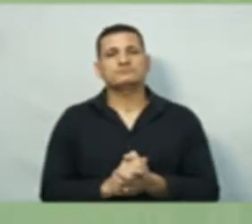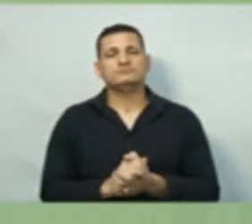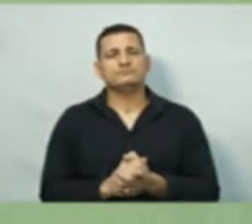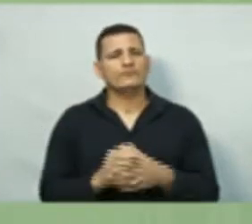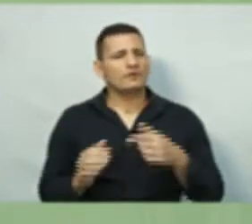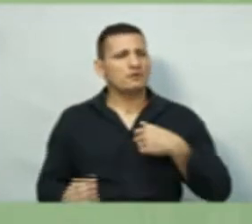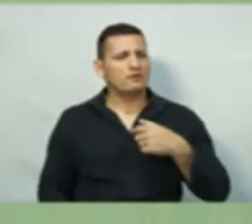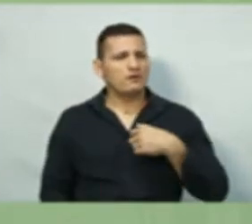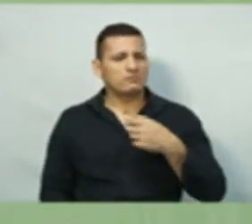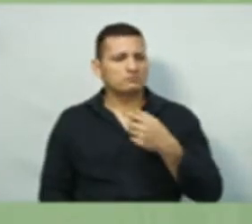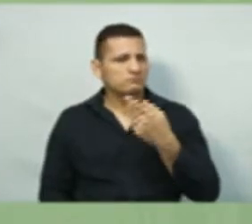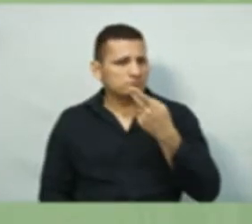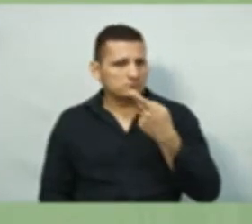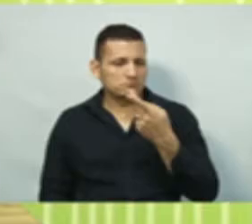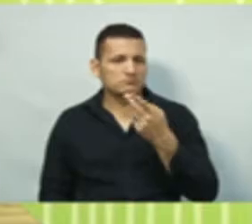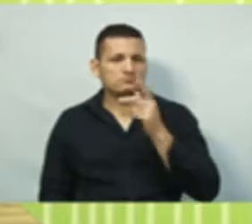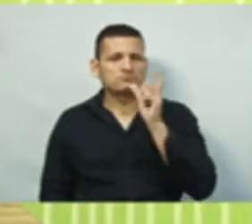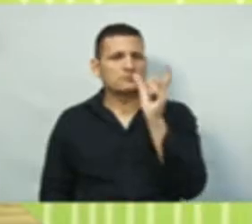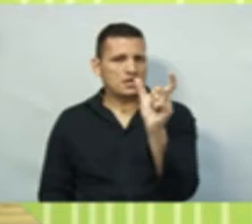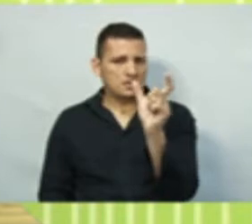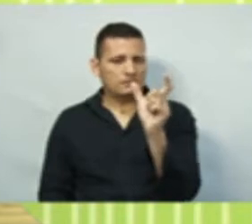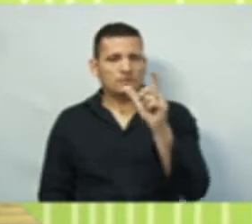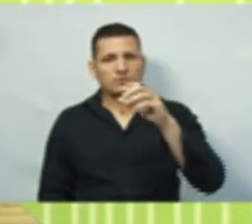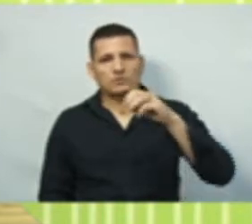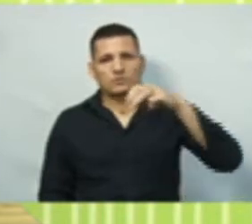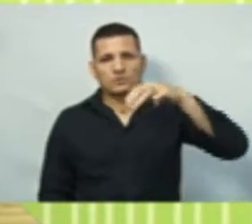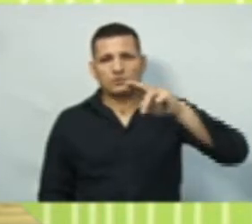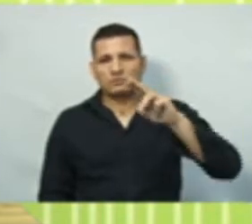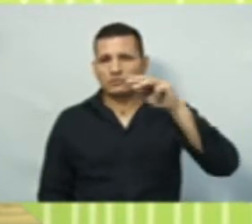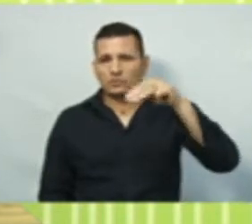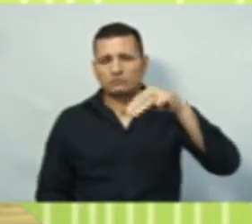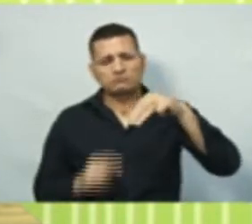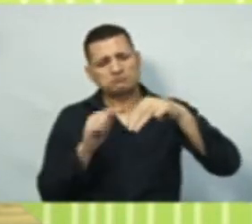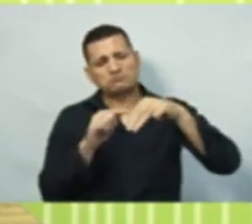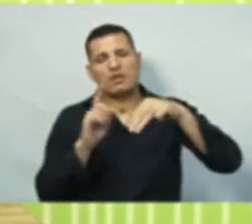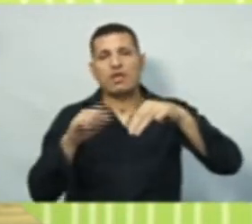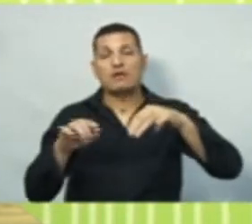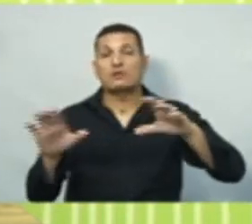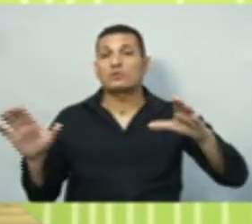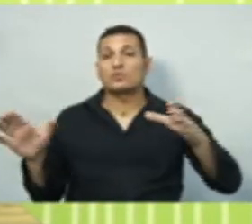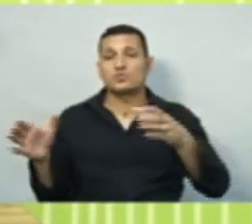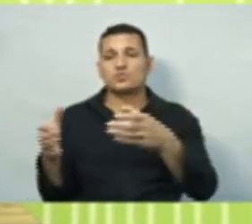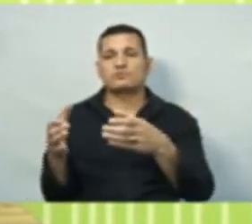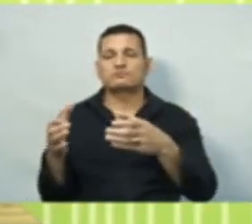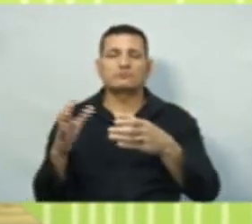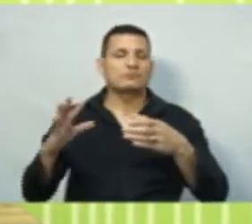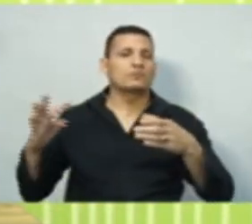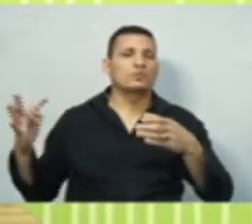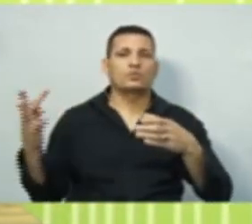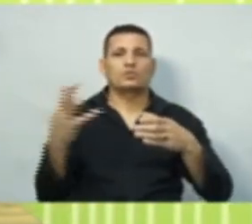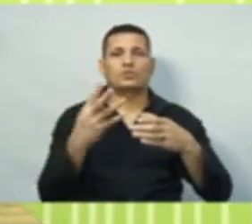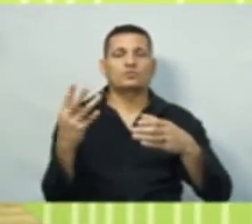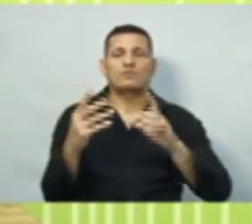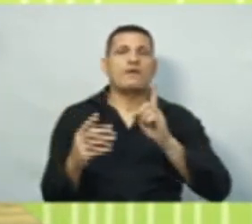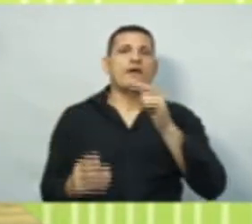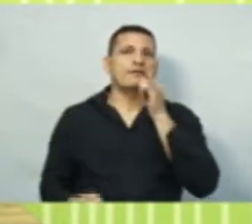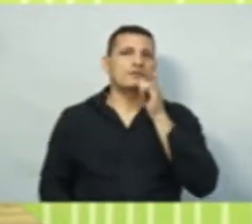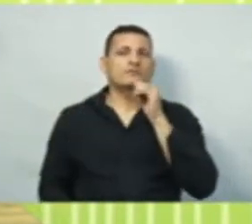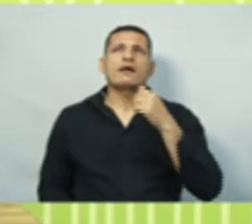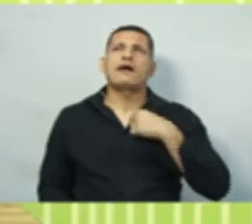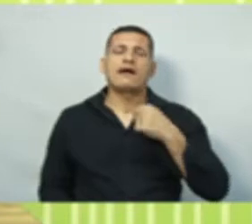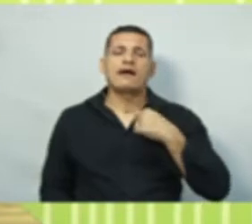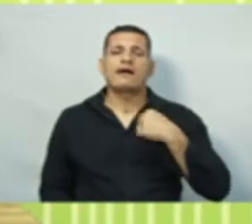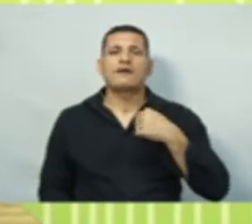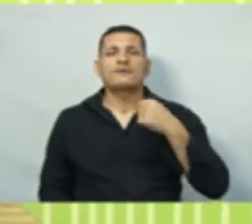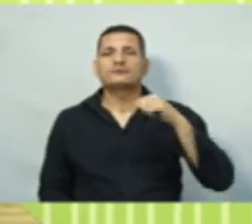digo comum, é algo para o coletivo. Não é, eu sou lá da